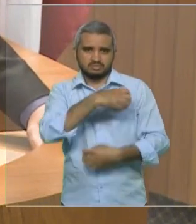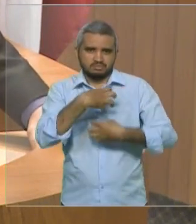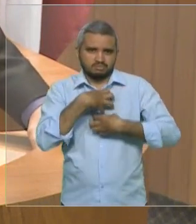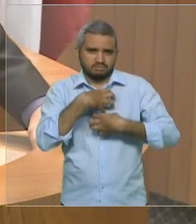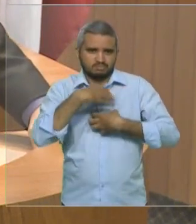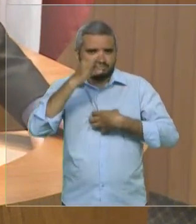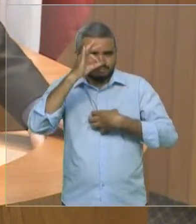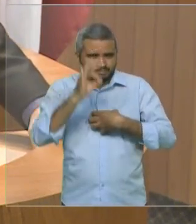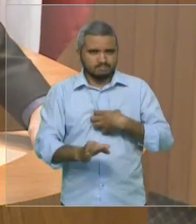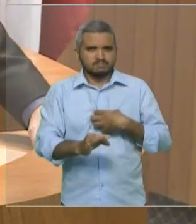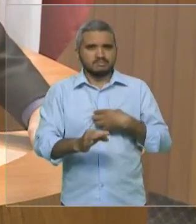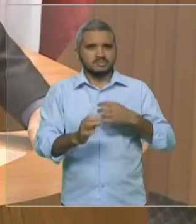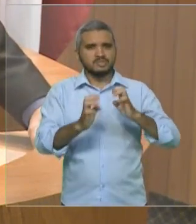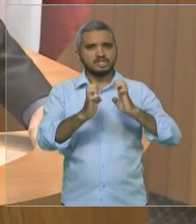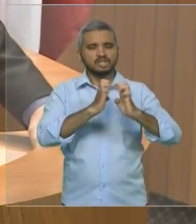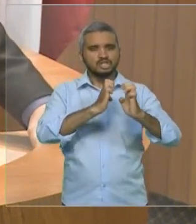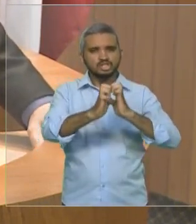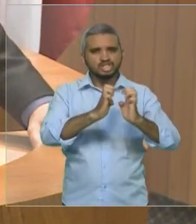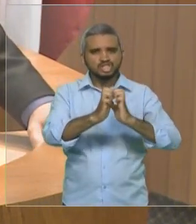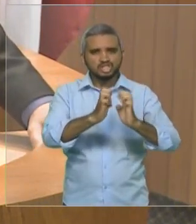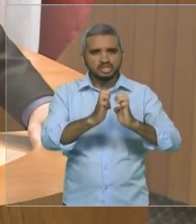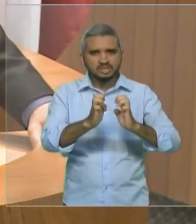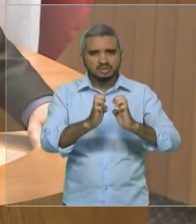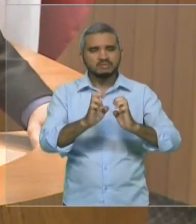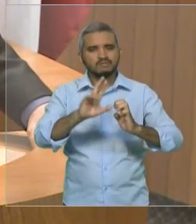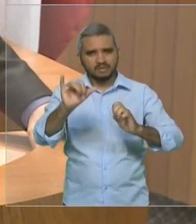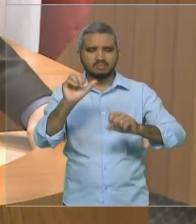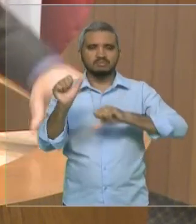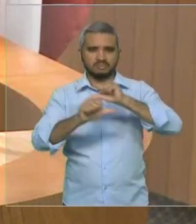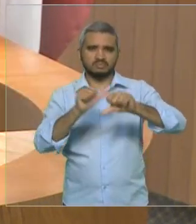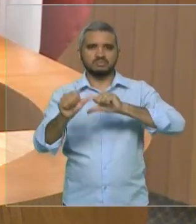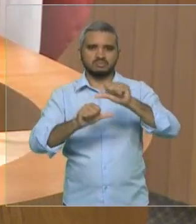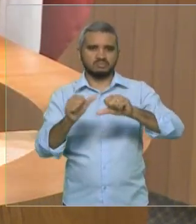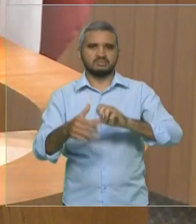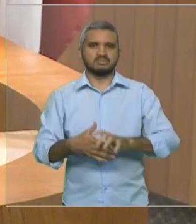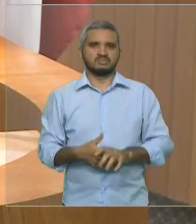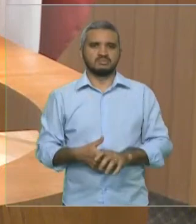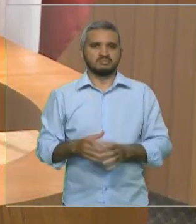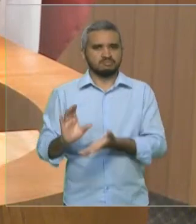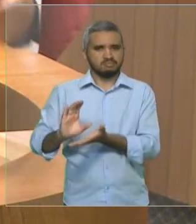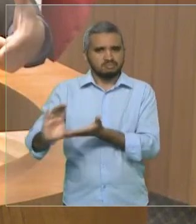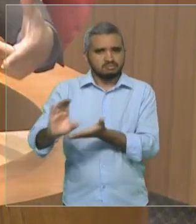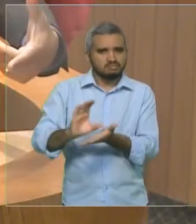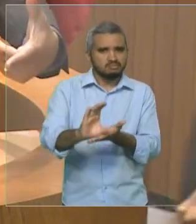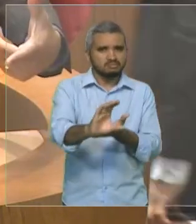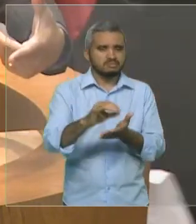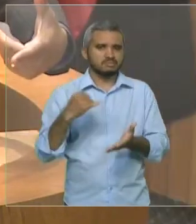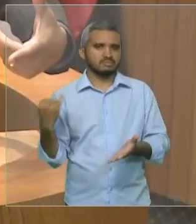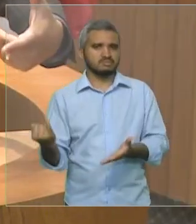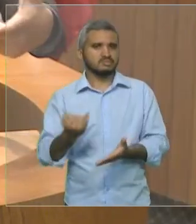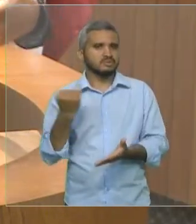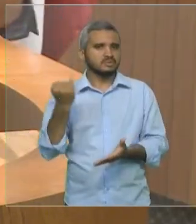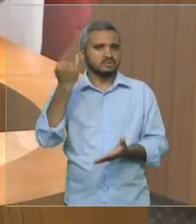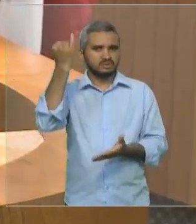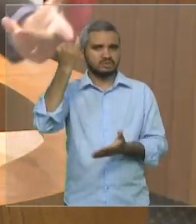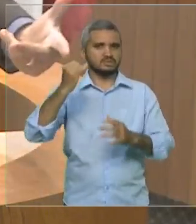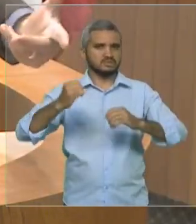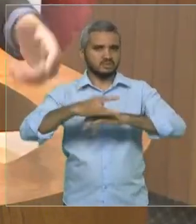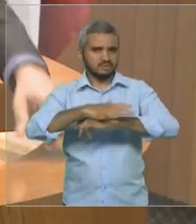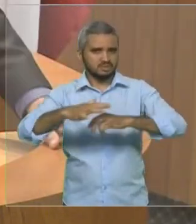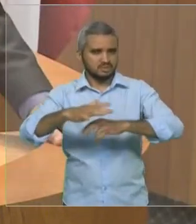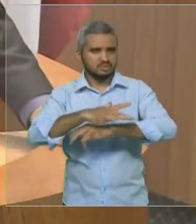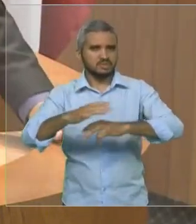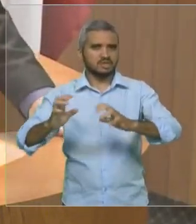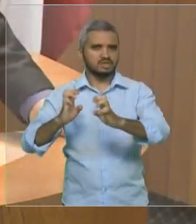em dizer que Estreito nunca mais será a mesma. Investimentos importantes chegaram na cidade,